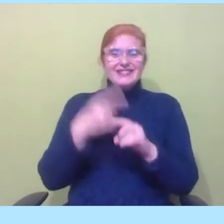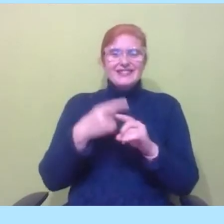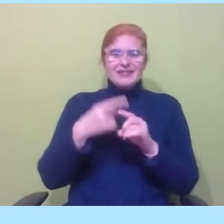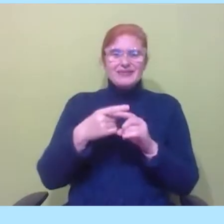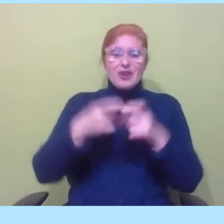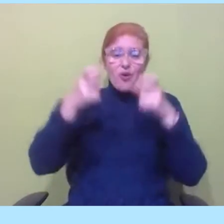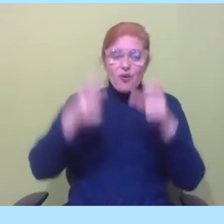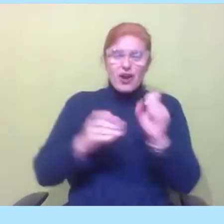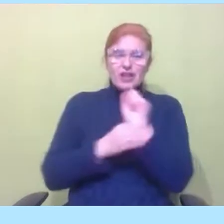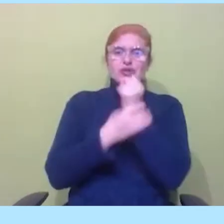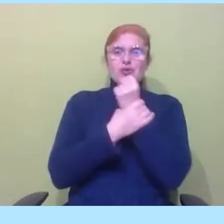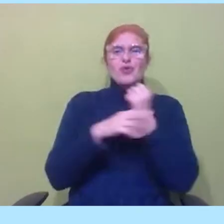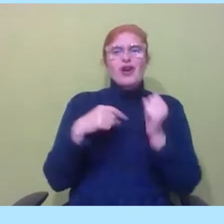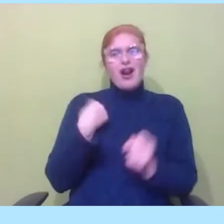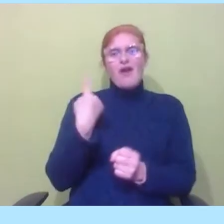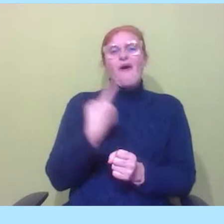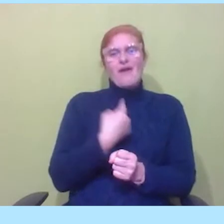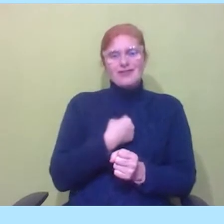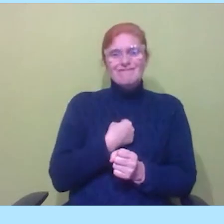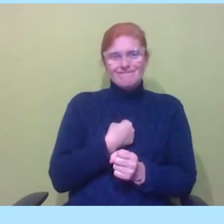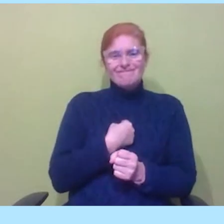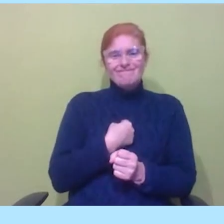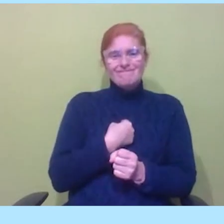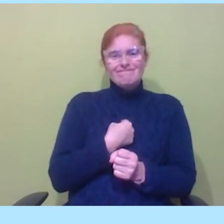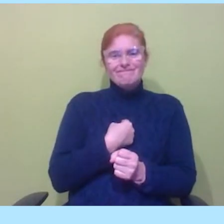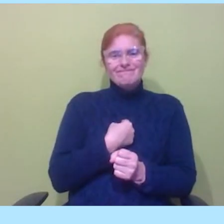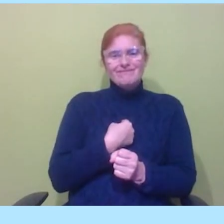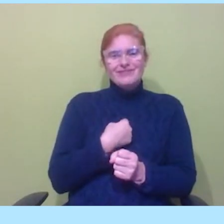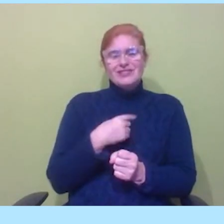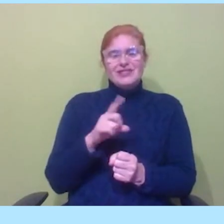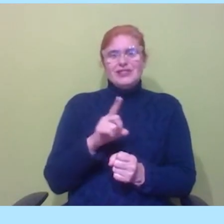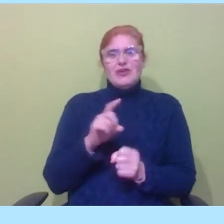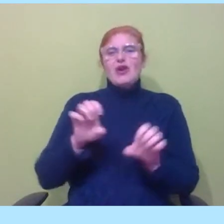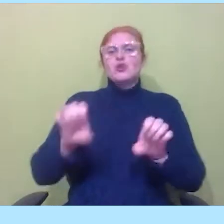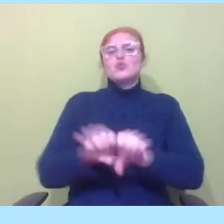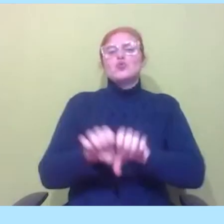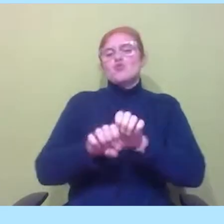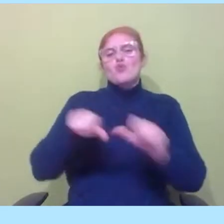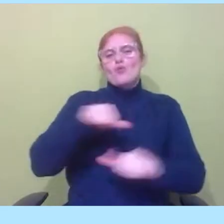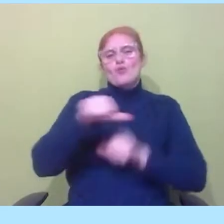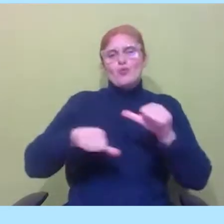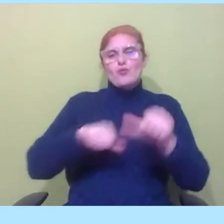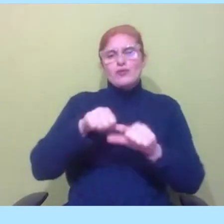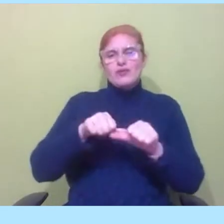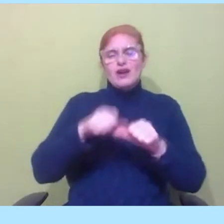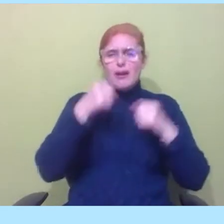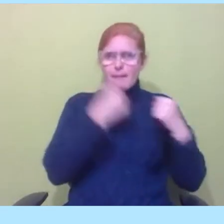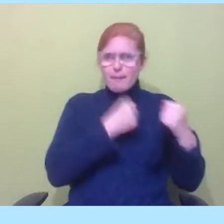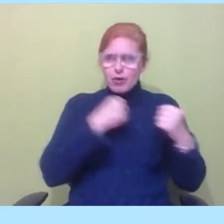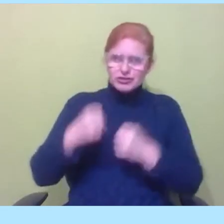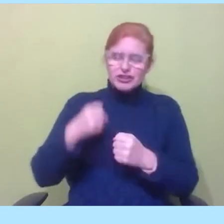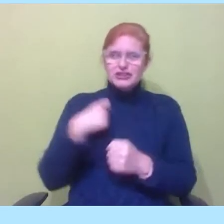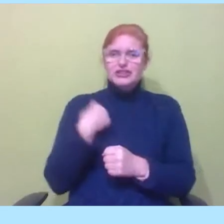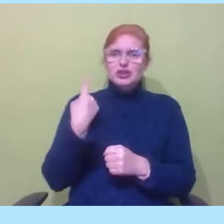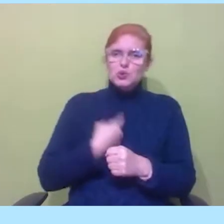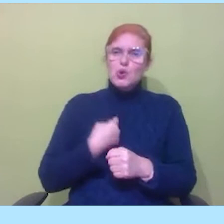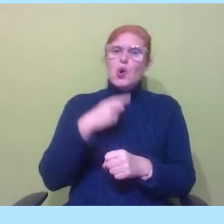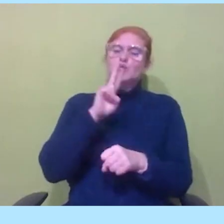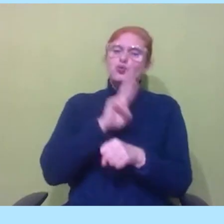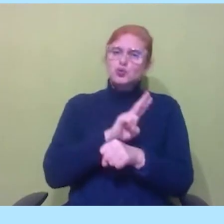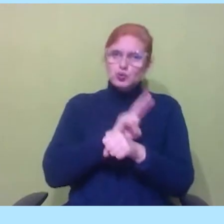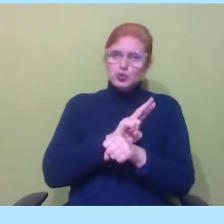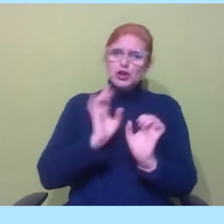isso. Não é uma infraestrutura que vai mudar a potência do nosso cuidado